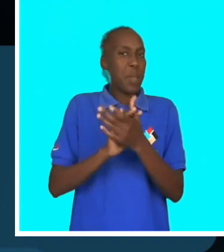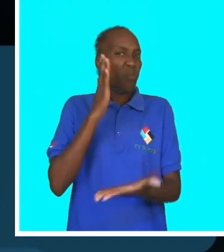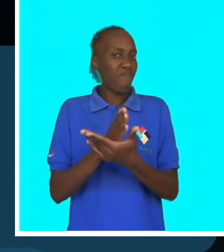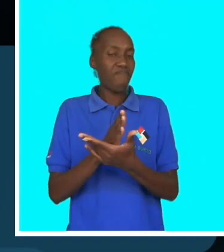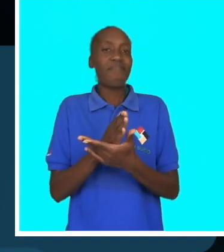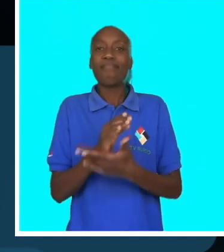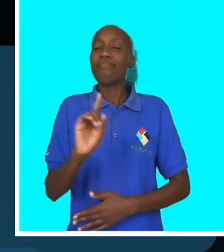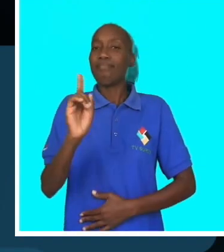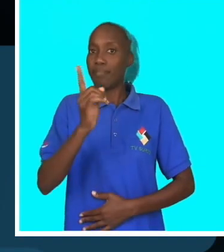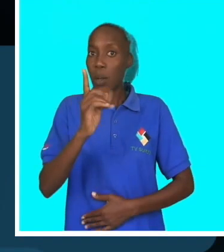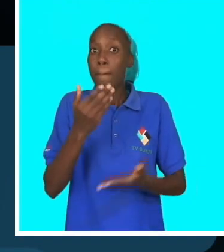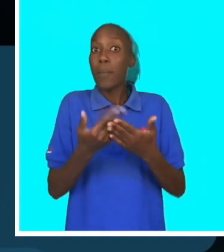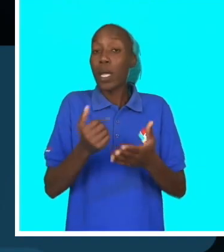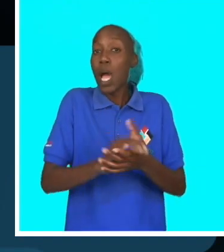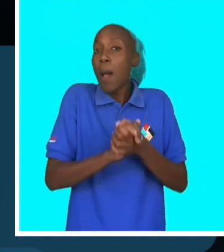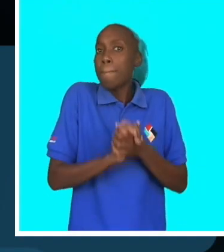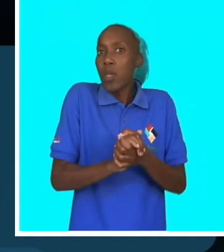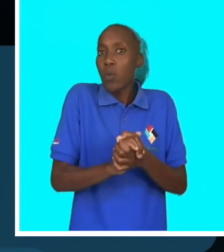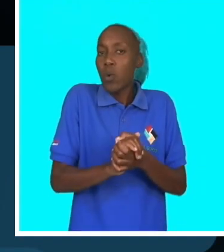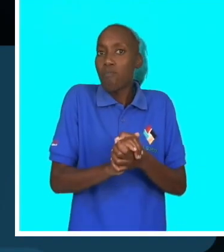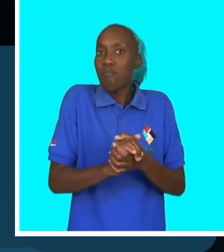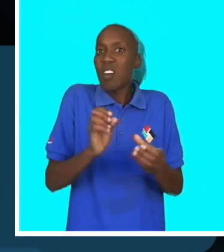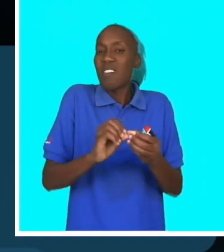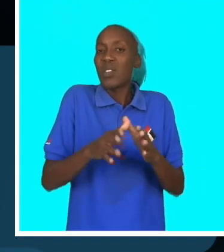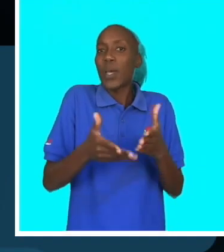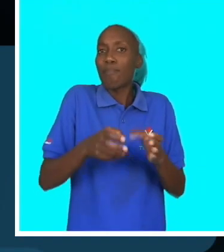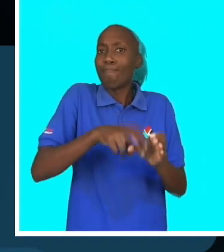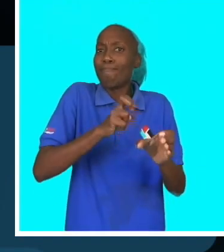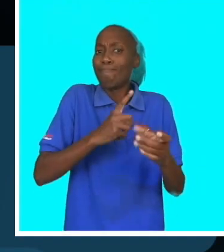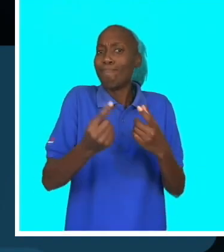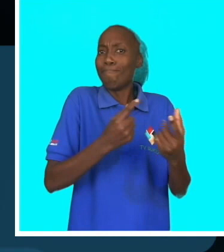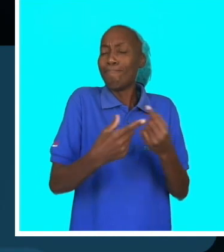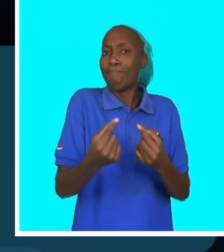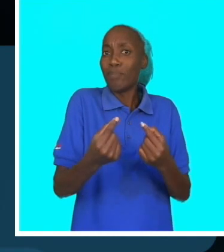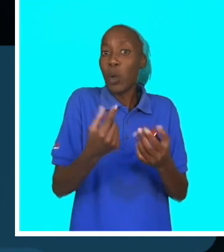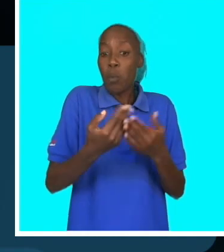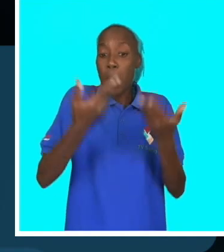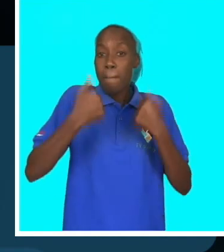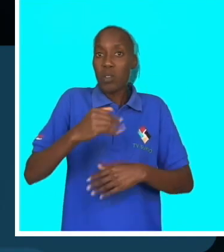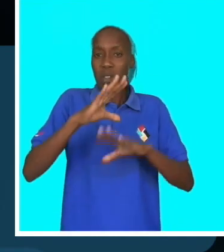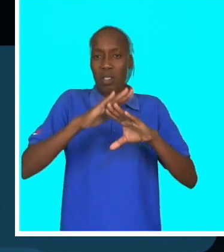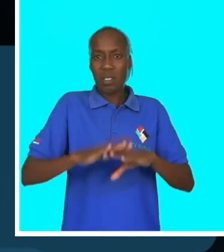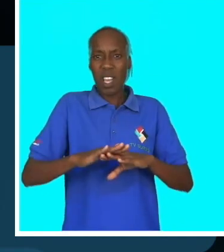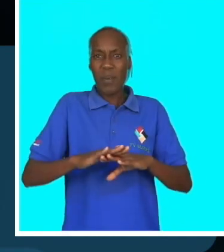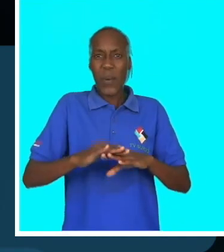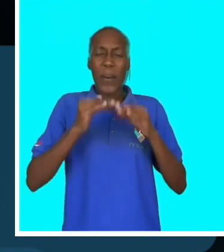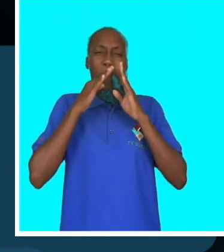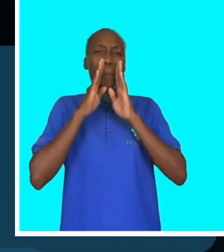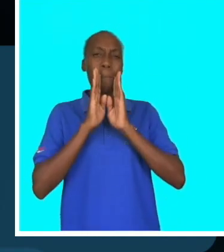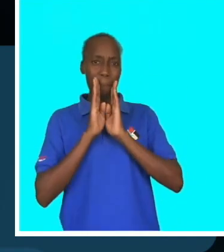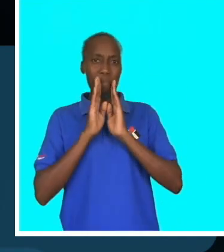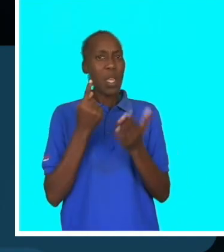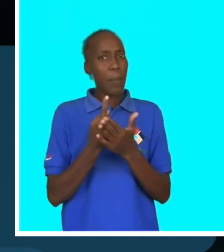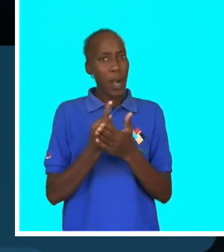vejo, porque amigo não larga a outra pessoa quando a pessoa está